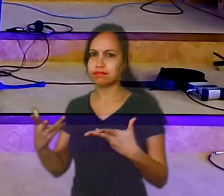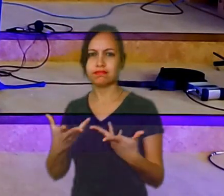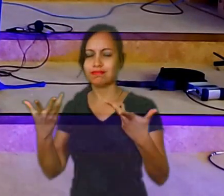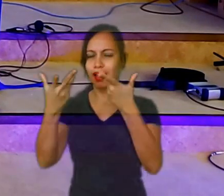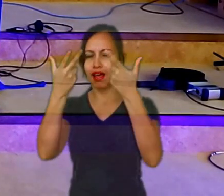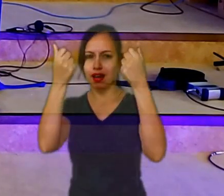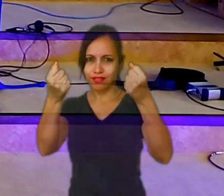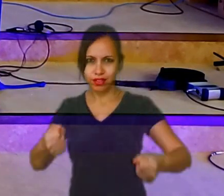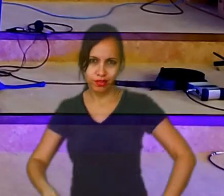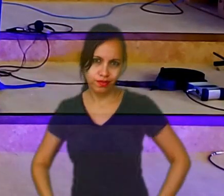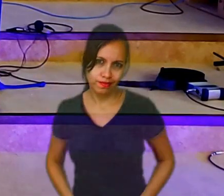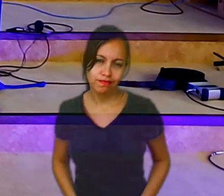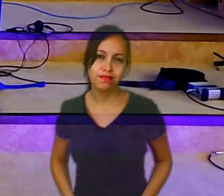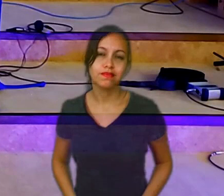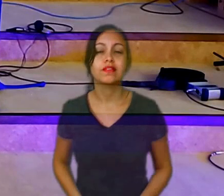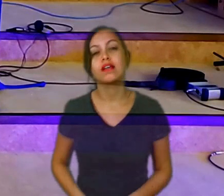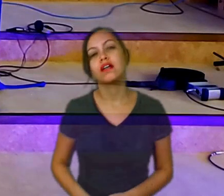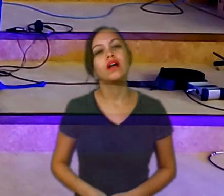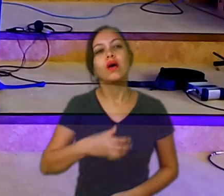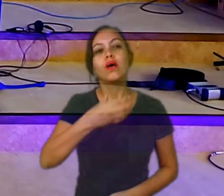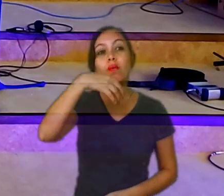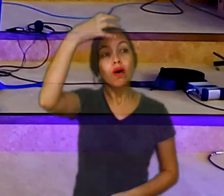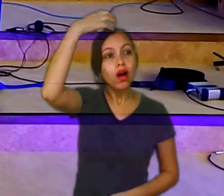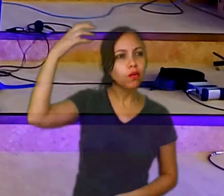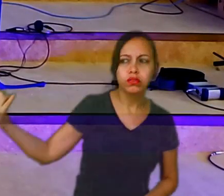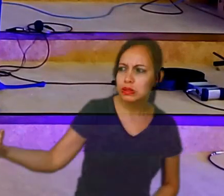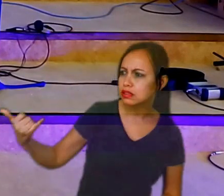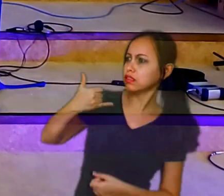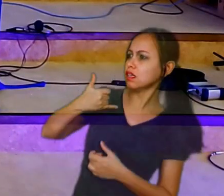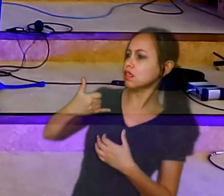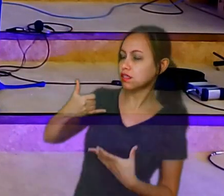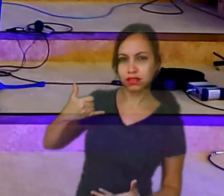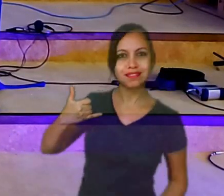extraordinária, maravilhosa, quando ele soube da notícia, quando